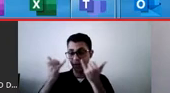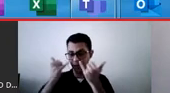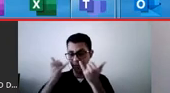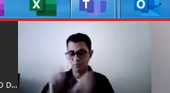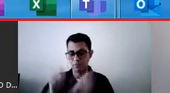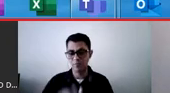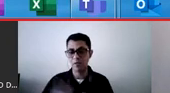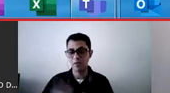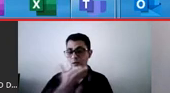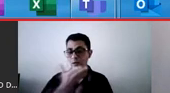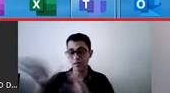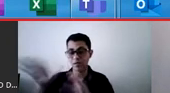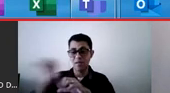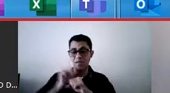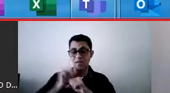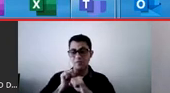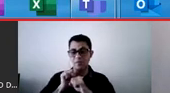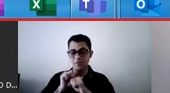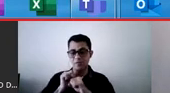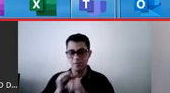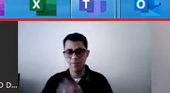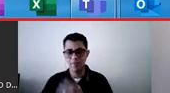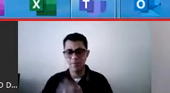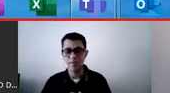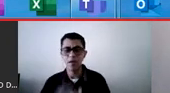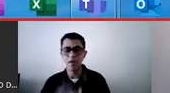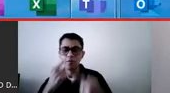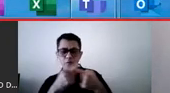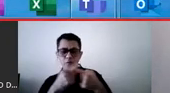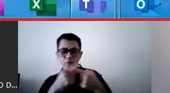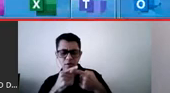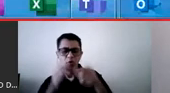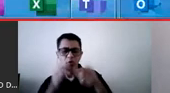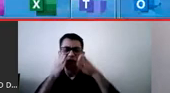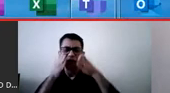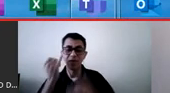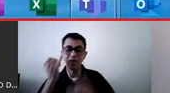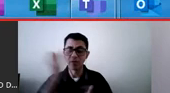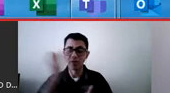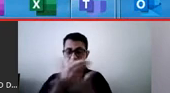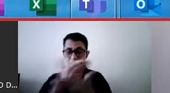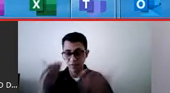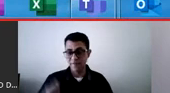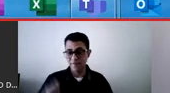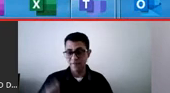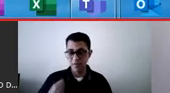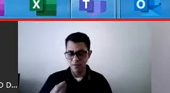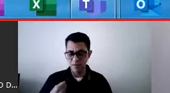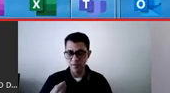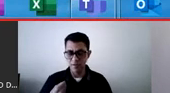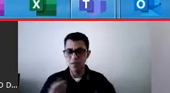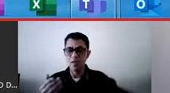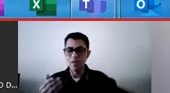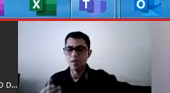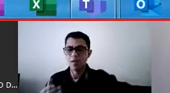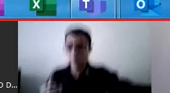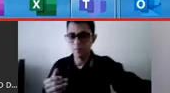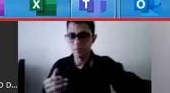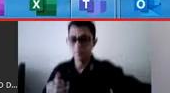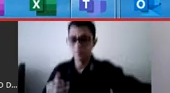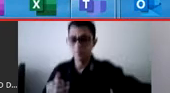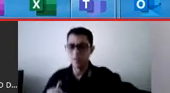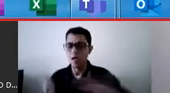Tá. É, por que o foco e a persistência são importantes? O foco e a persistência nos ajuda a lidar com o